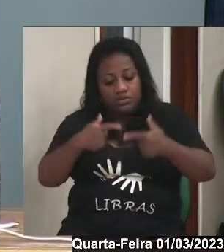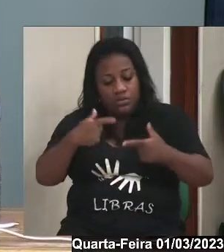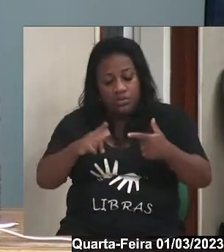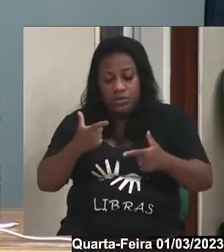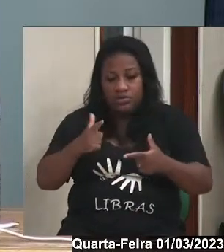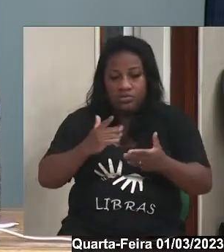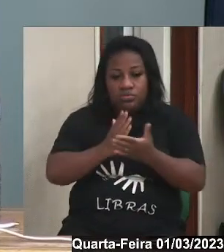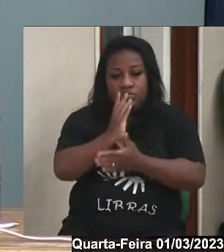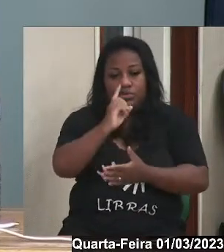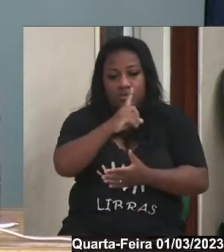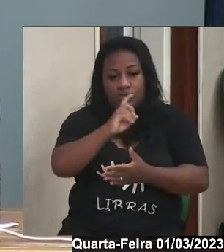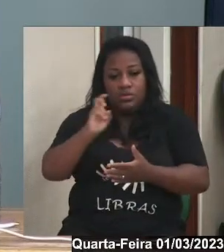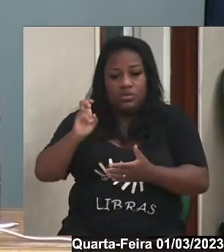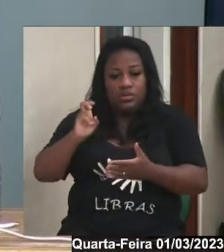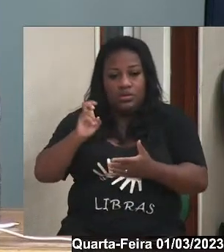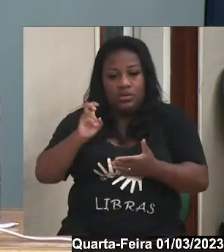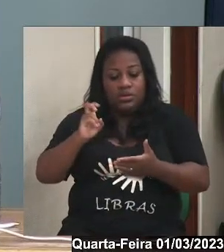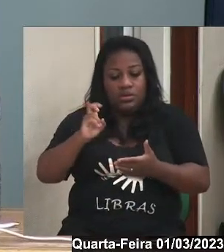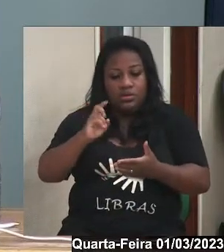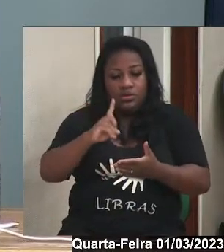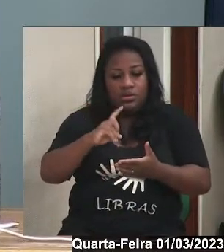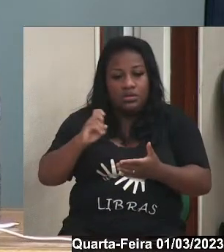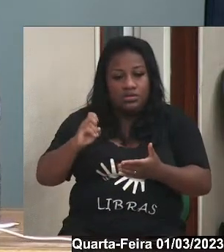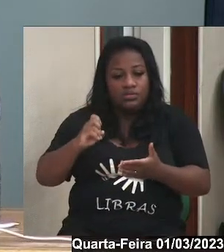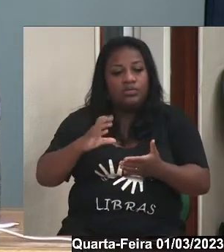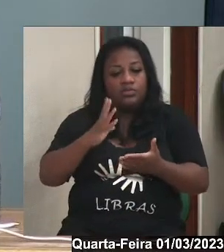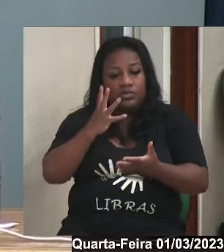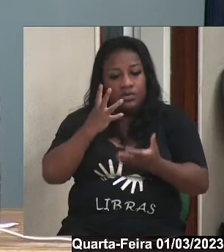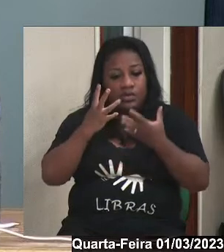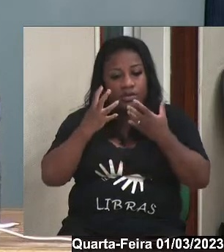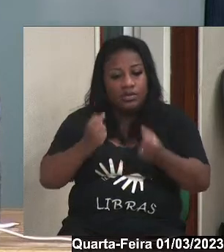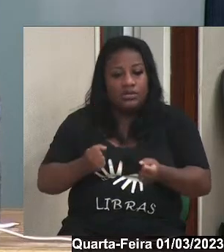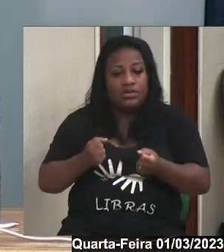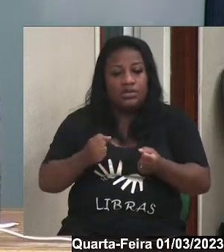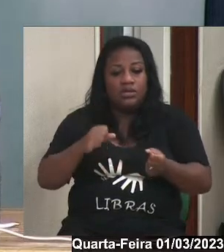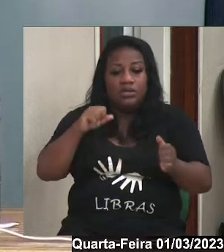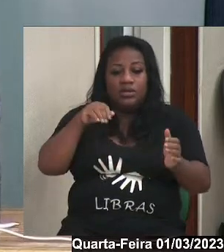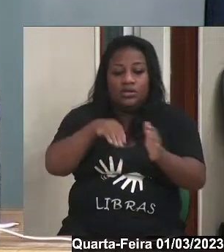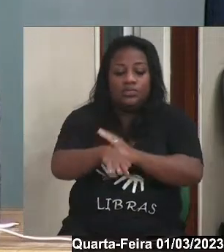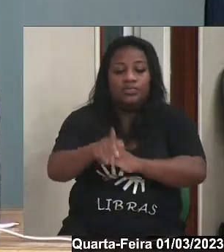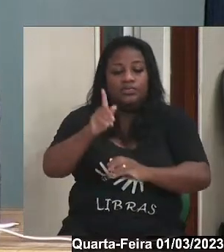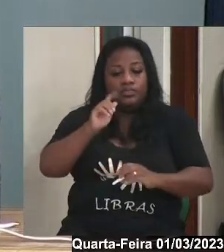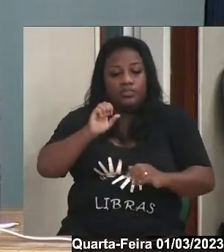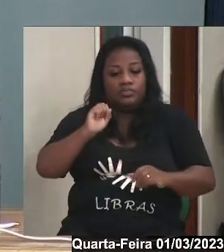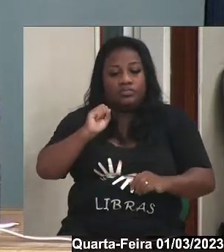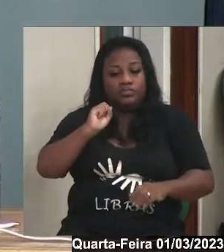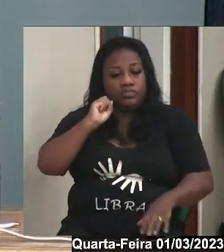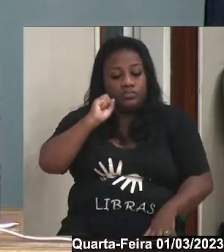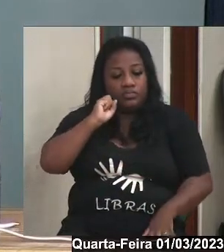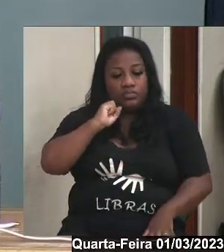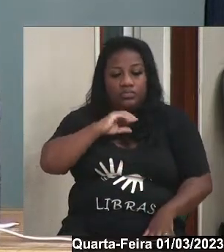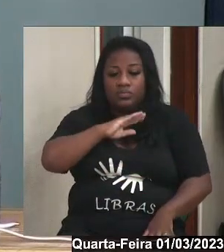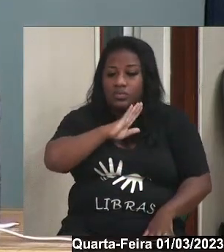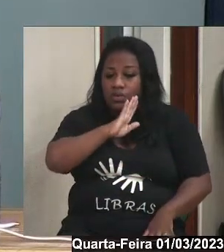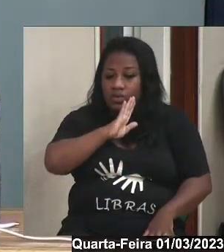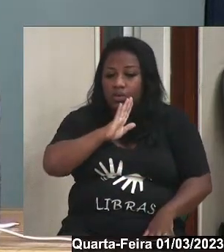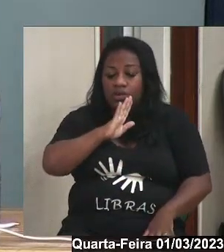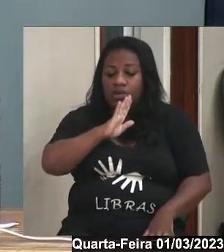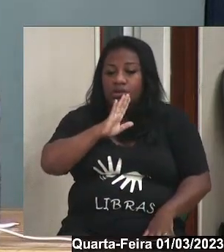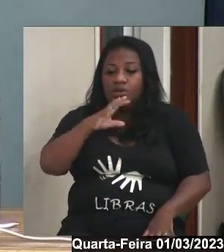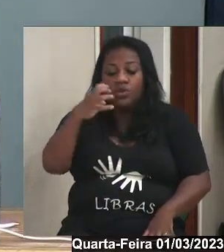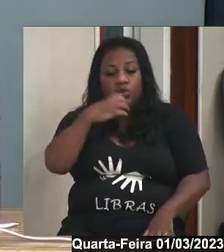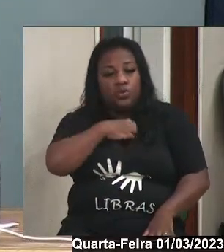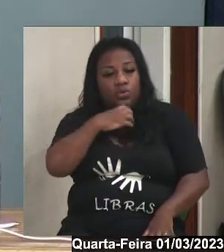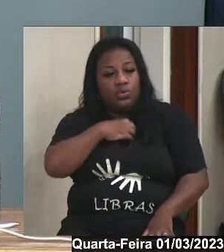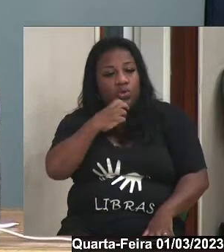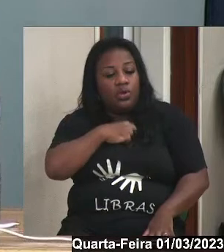havendo discussão, foi a votação aprovada por 15 votos favoráveis e a ausência do vereador Gideon Santos no Nascimento. Moção